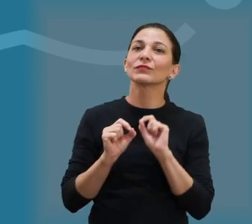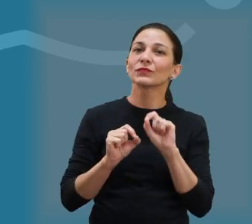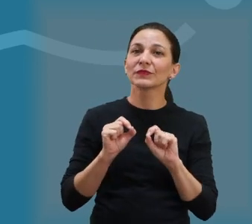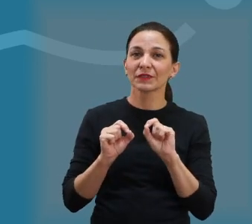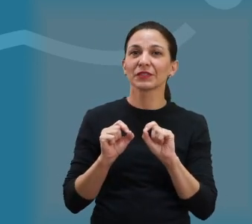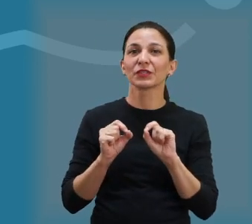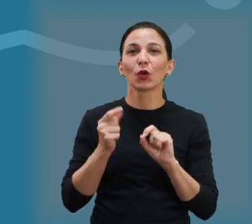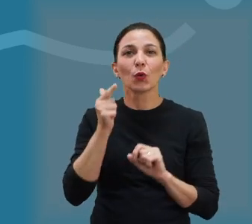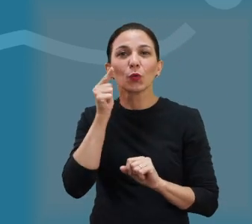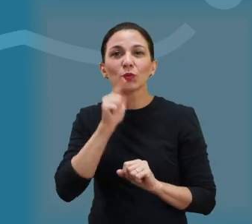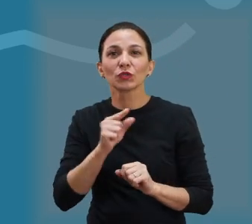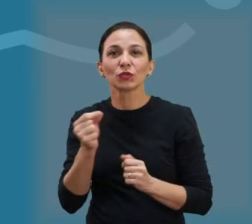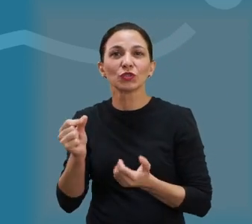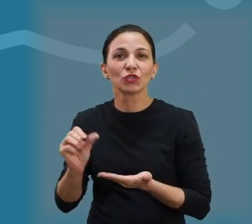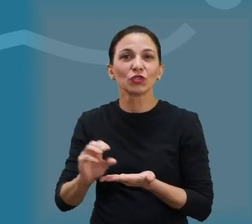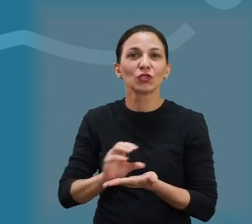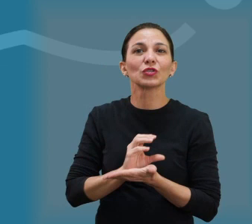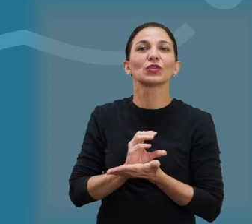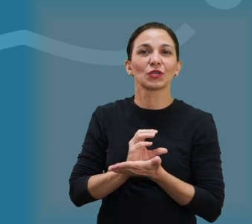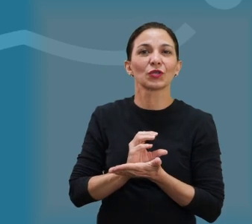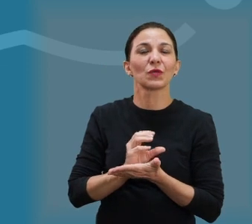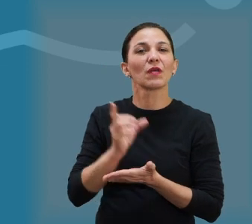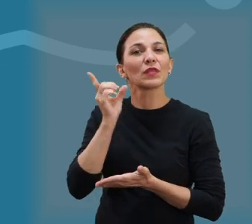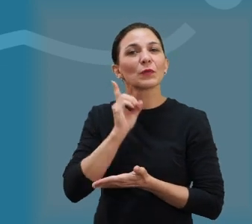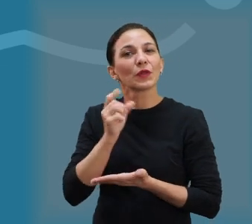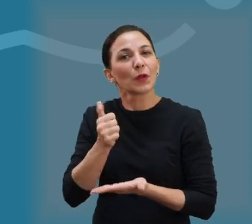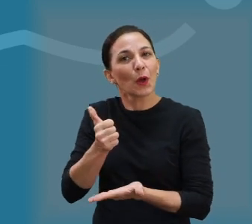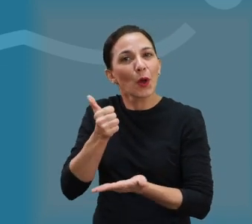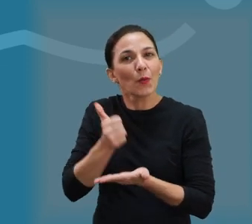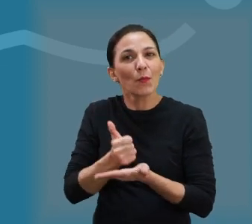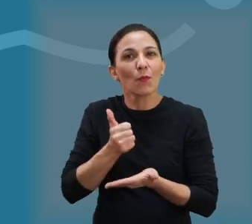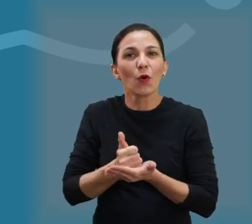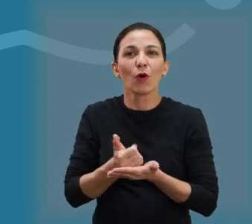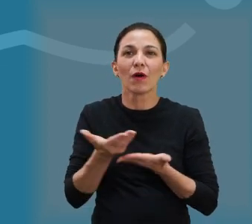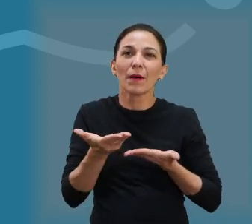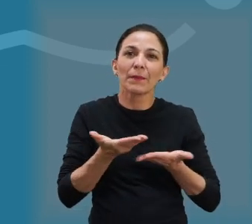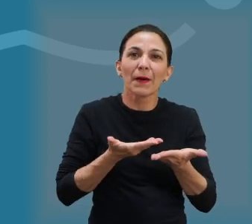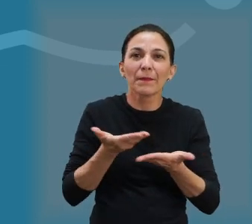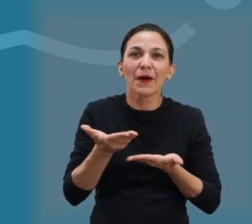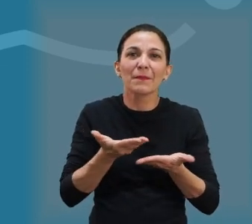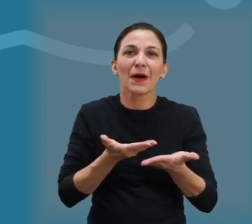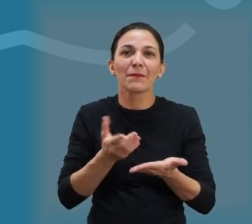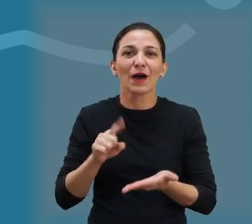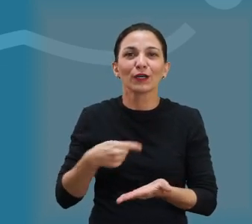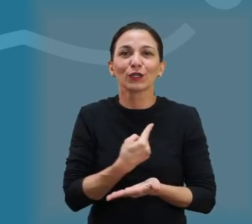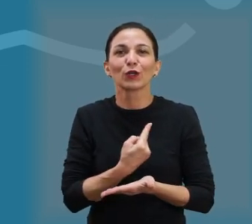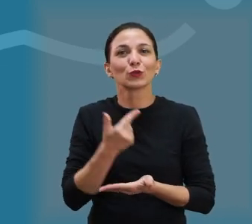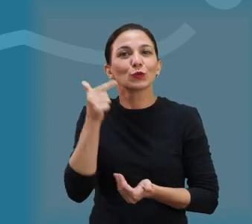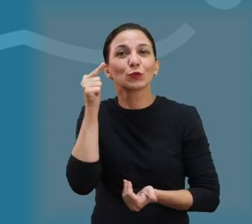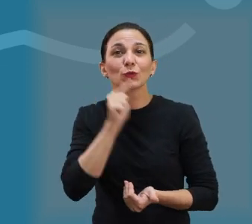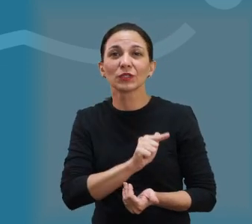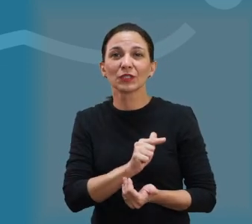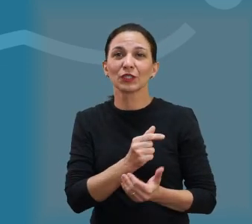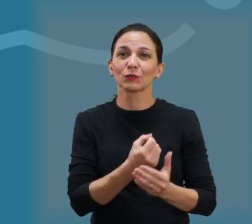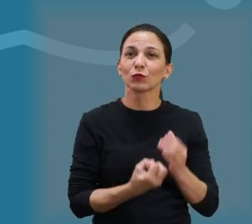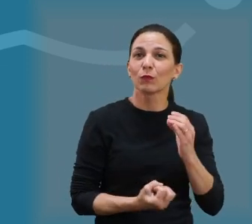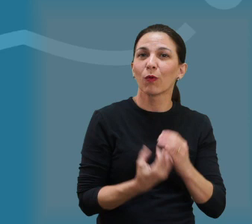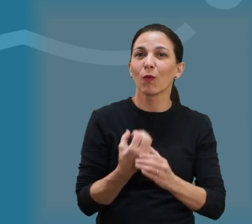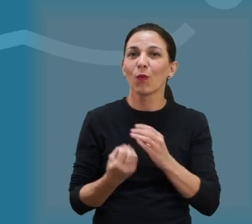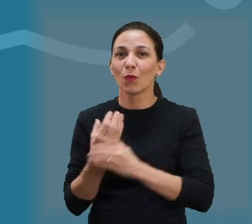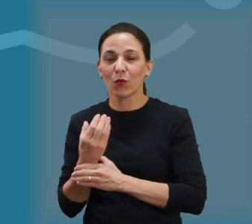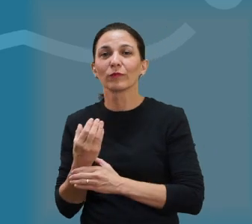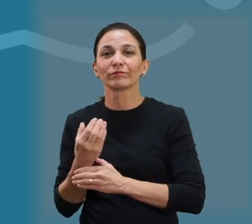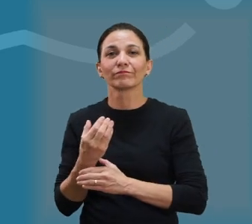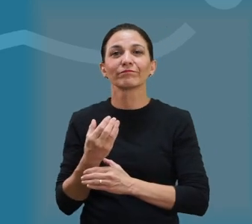Paulistano são essas quatro academias ao ar livre e através das nossas articulações nós